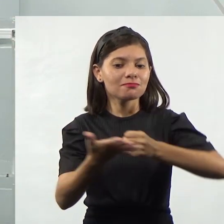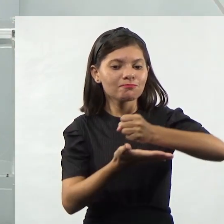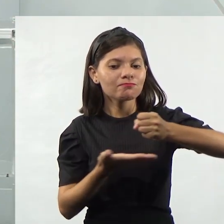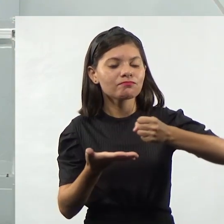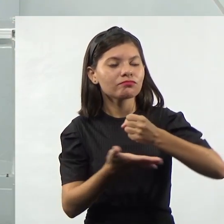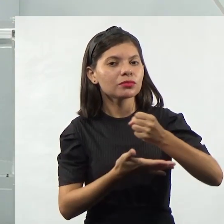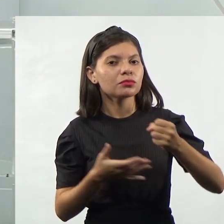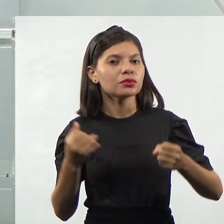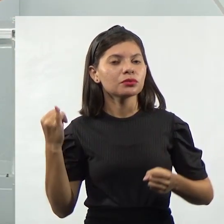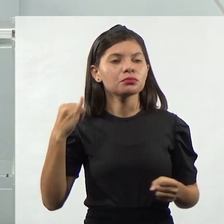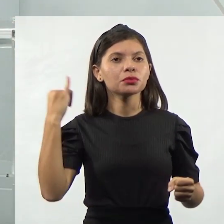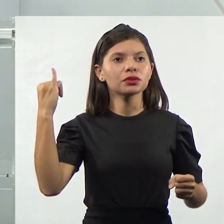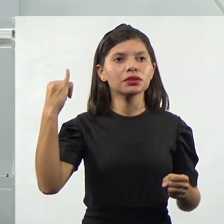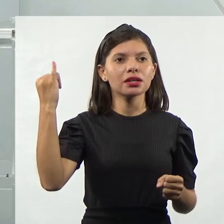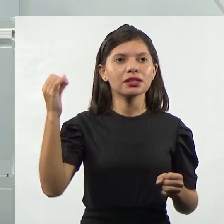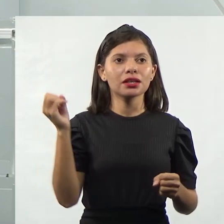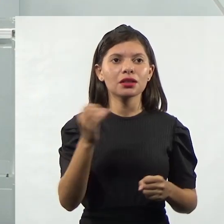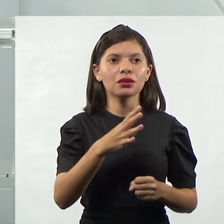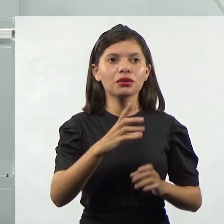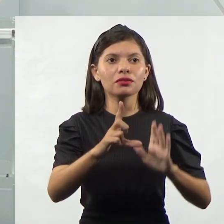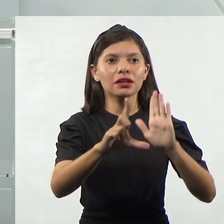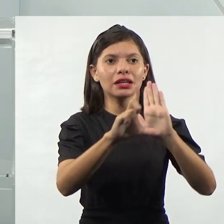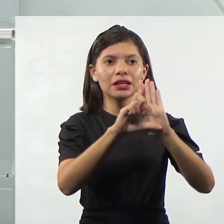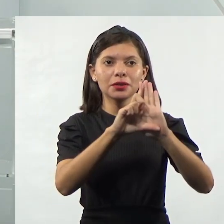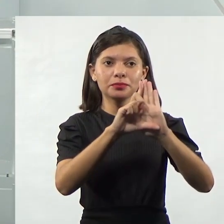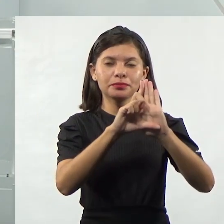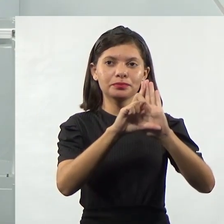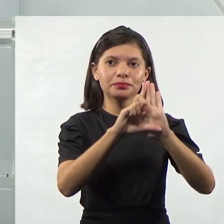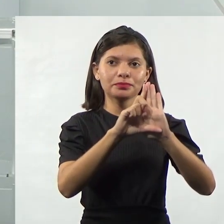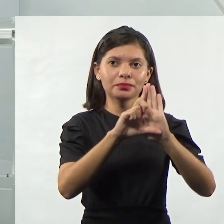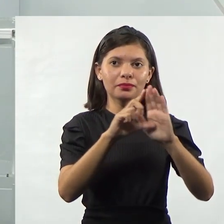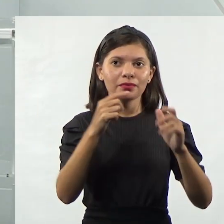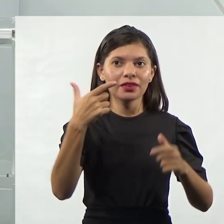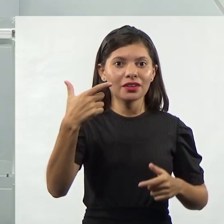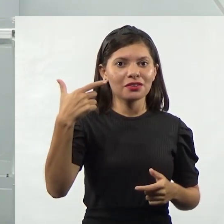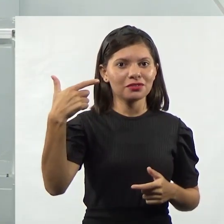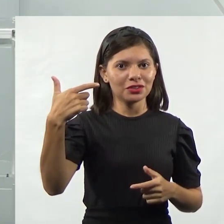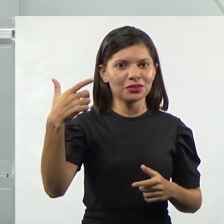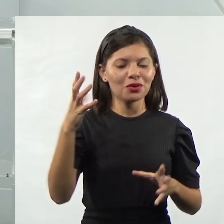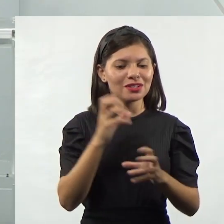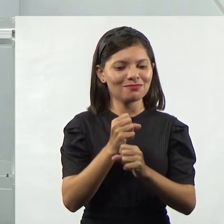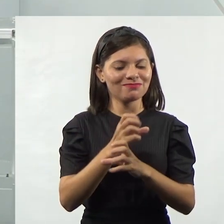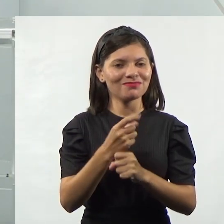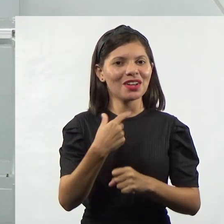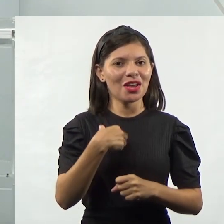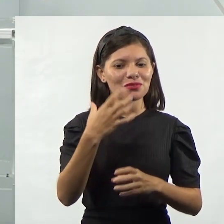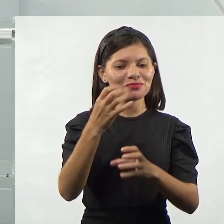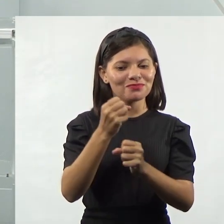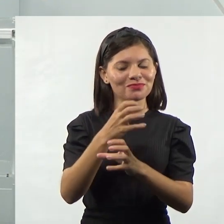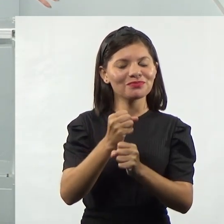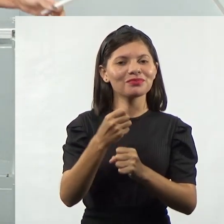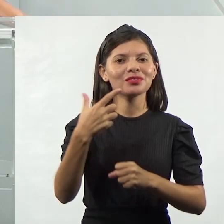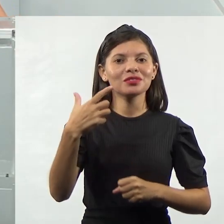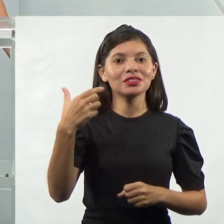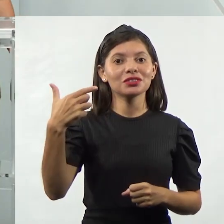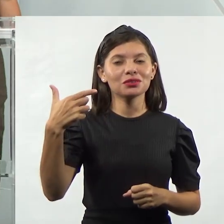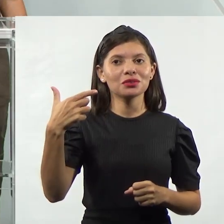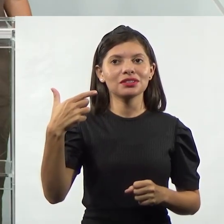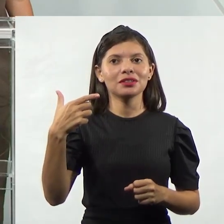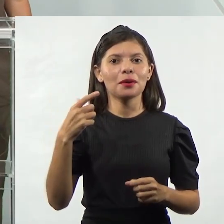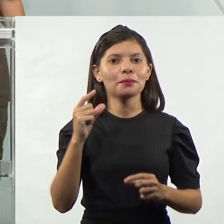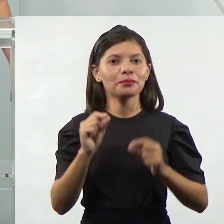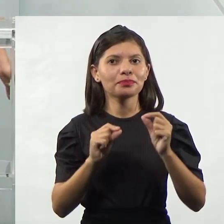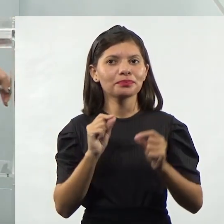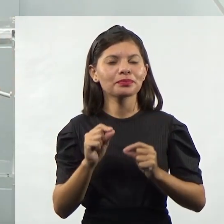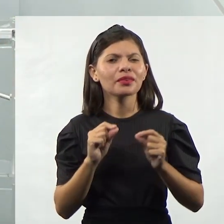importantíssimos princípios da nova Lei de Licitações. Eu contei, são 22, tá? Mas a boa notícia